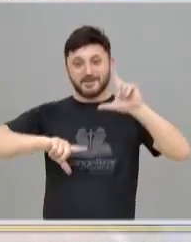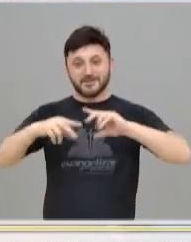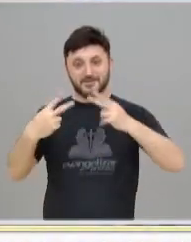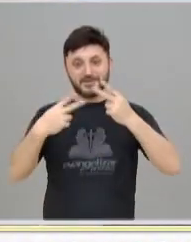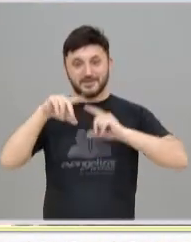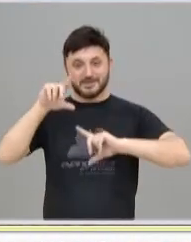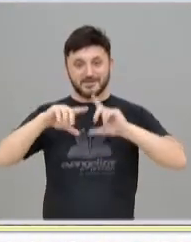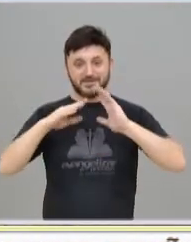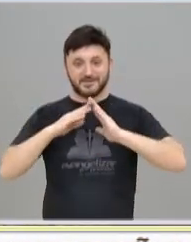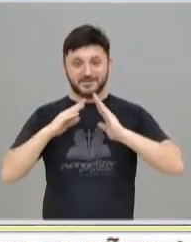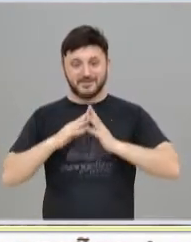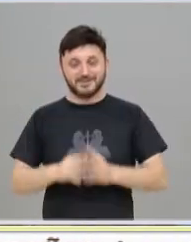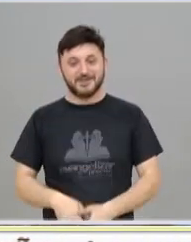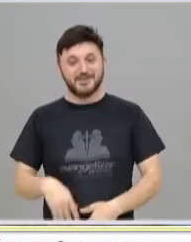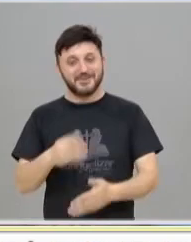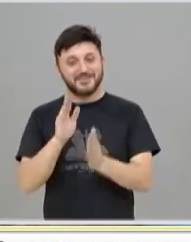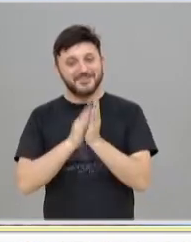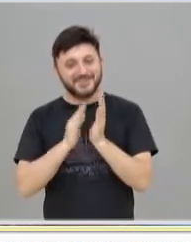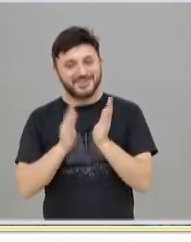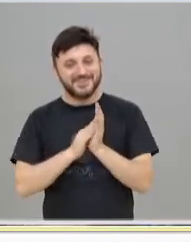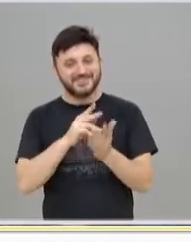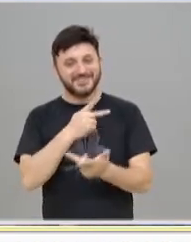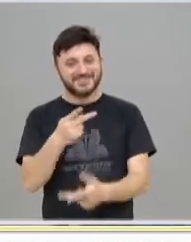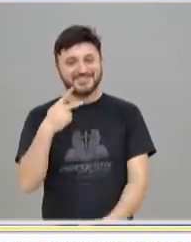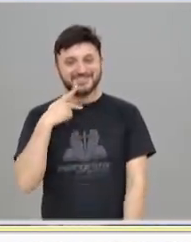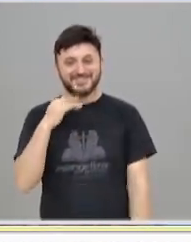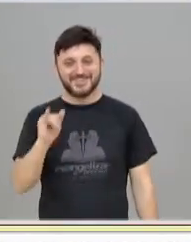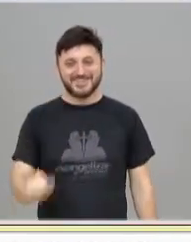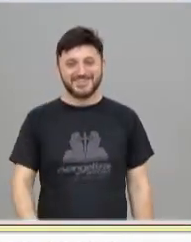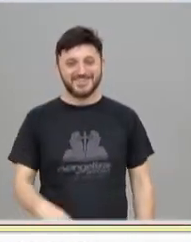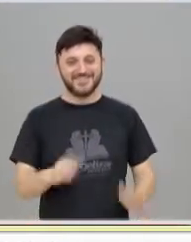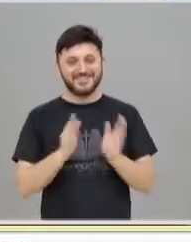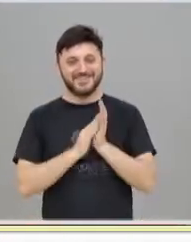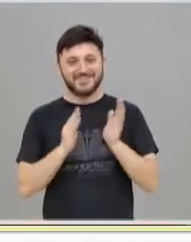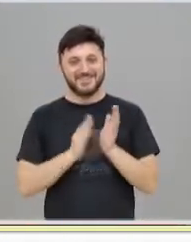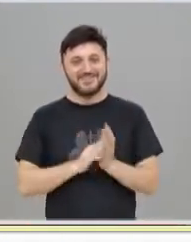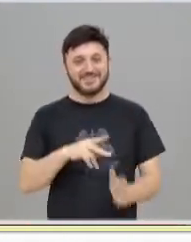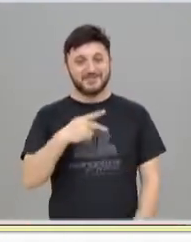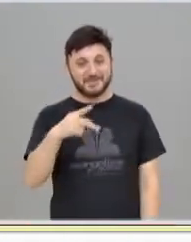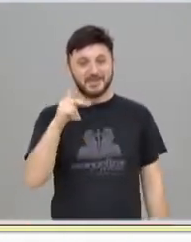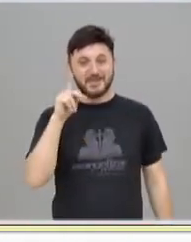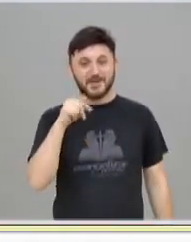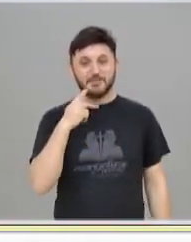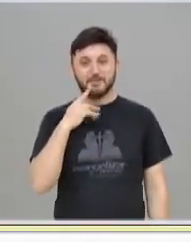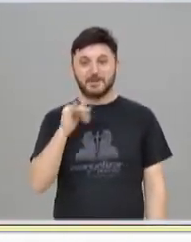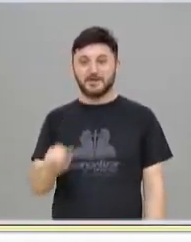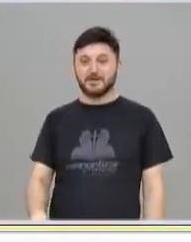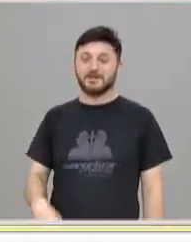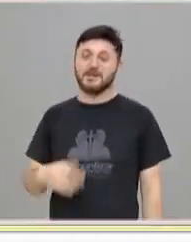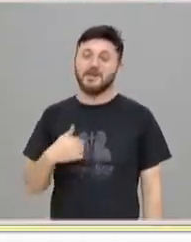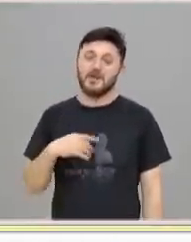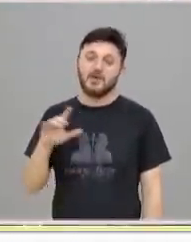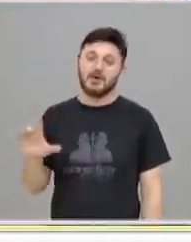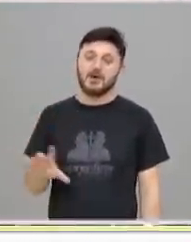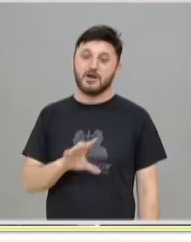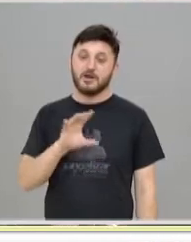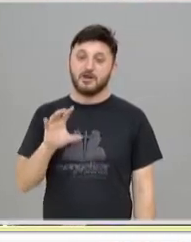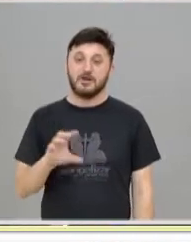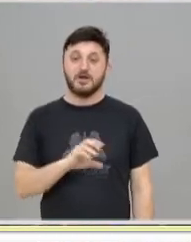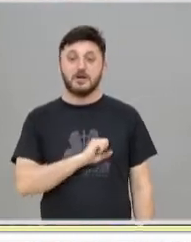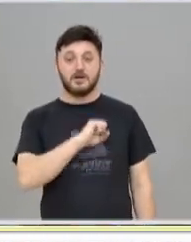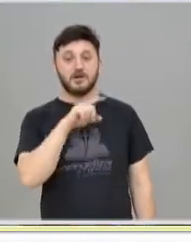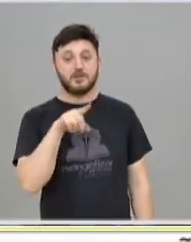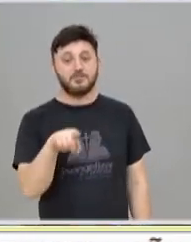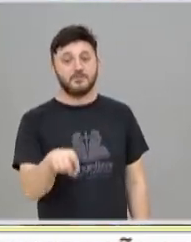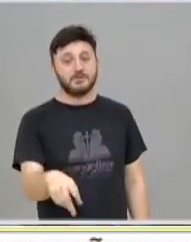eu te amo, ó Pai, de todo o Vamos cantar coração. Isso? Eu